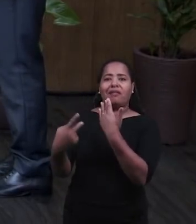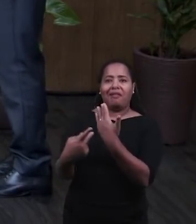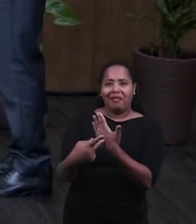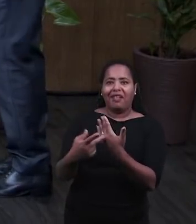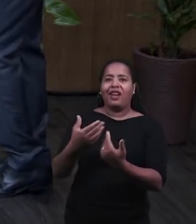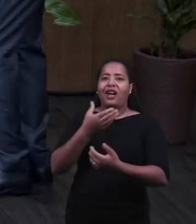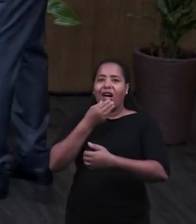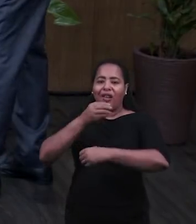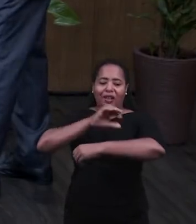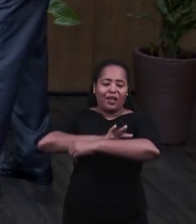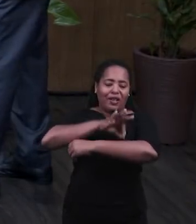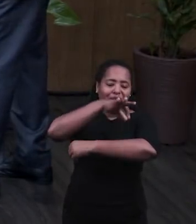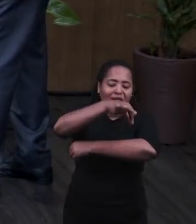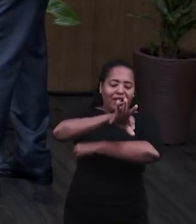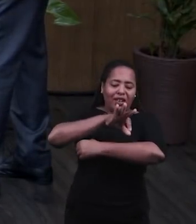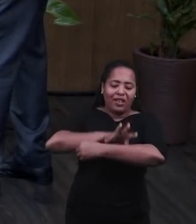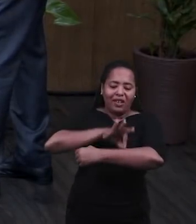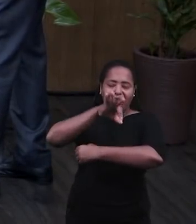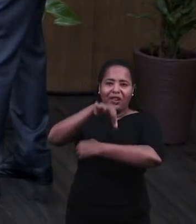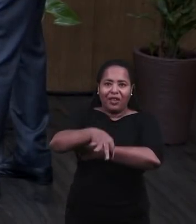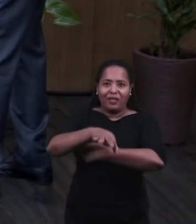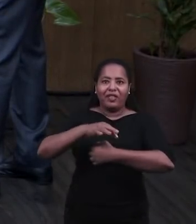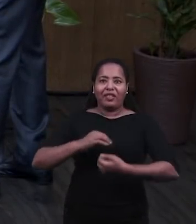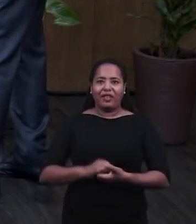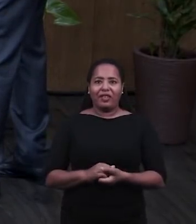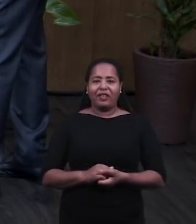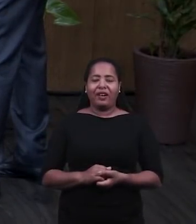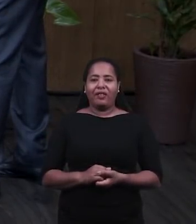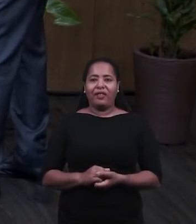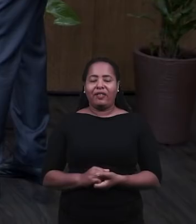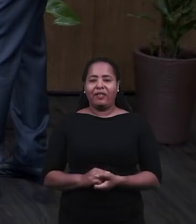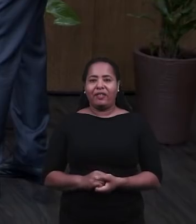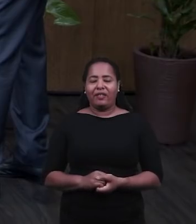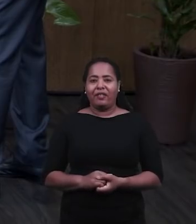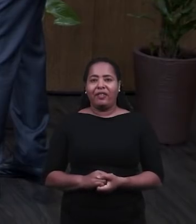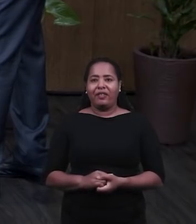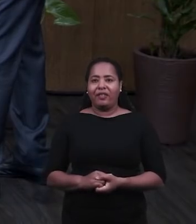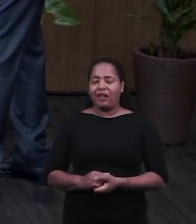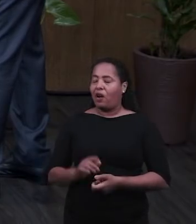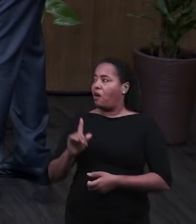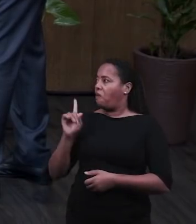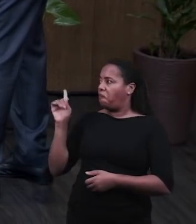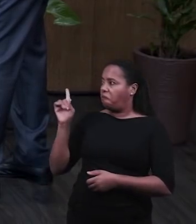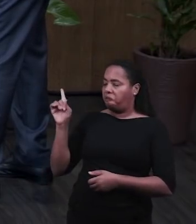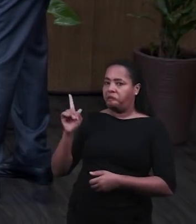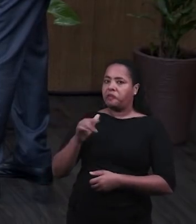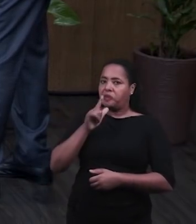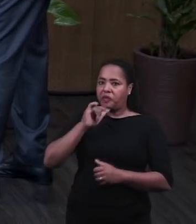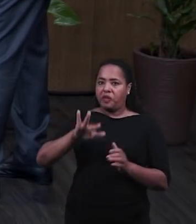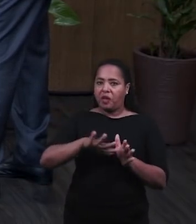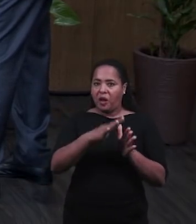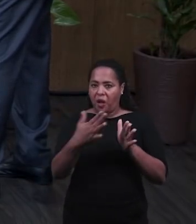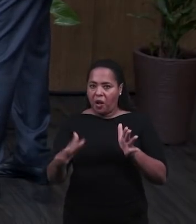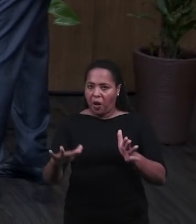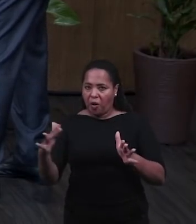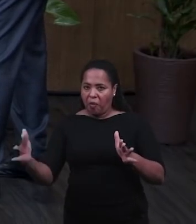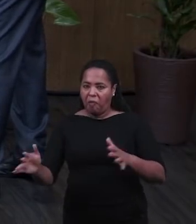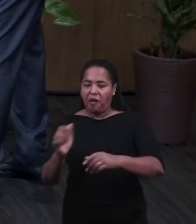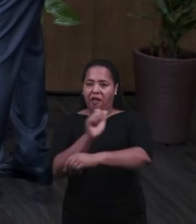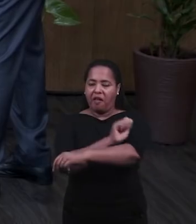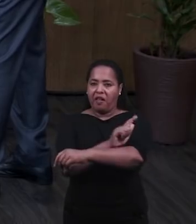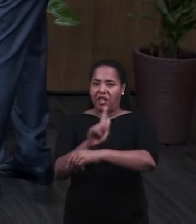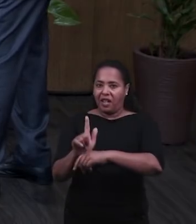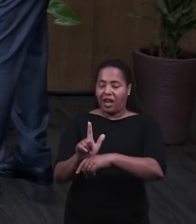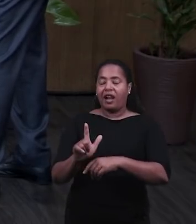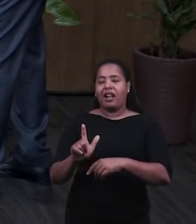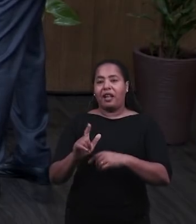semeador. Exatamente. Aqui está Mar da Galileia, a Bíblia cita isso, mas na verdade é um grande